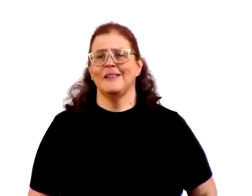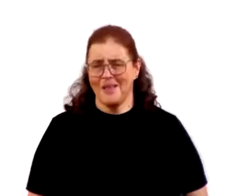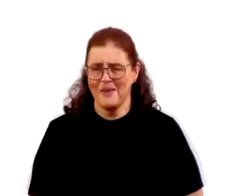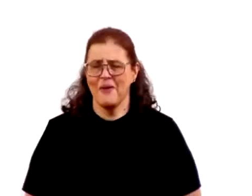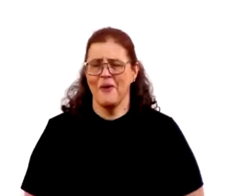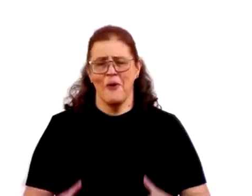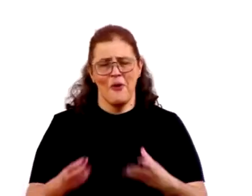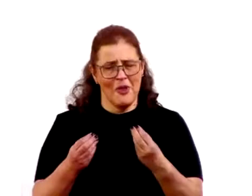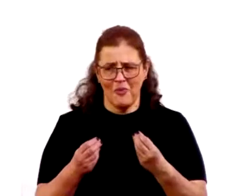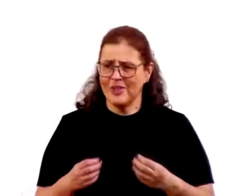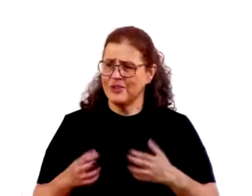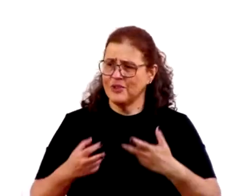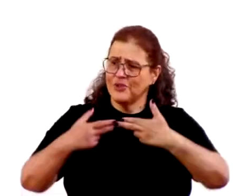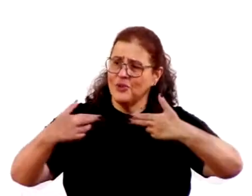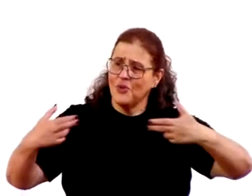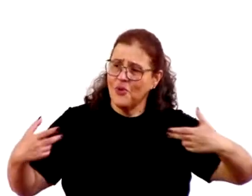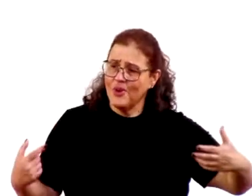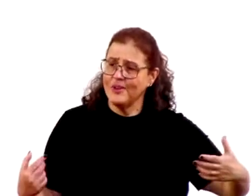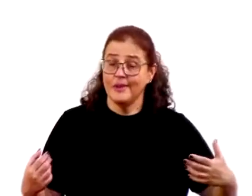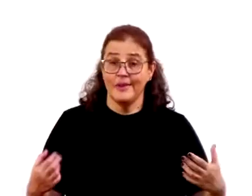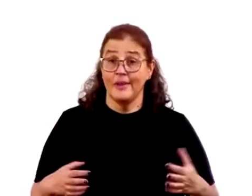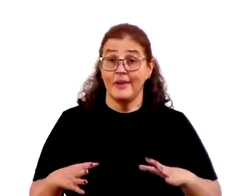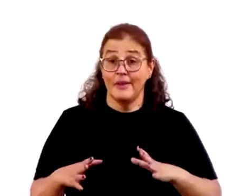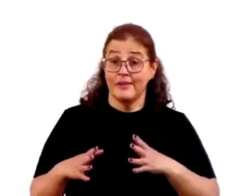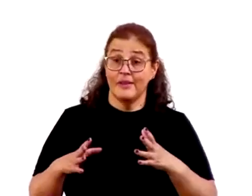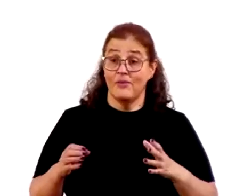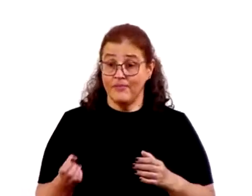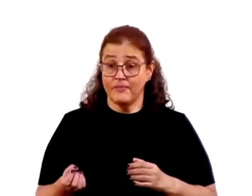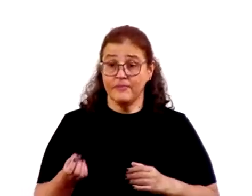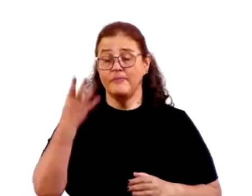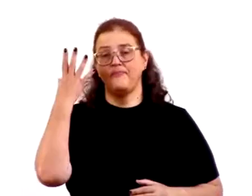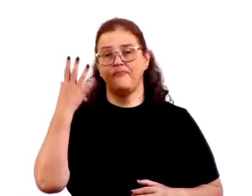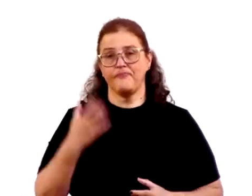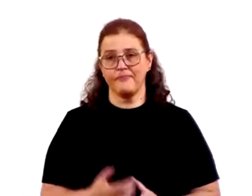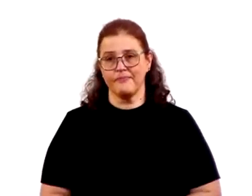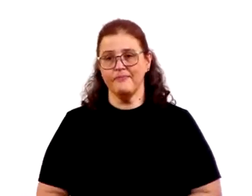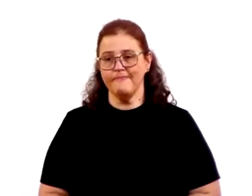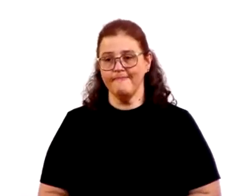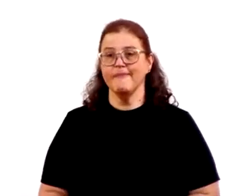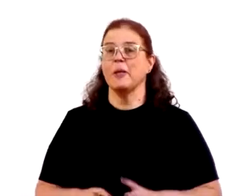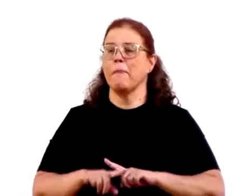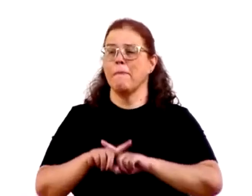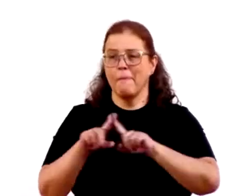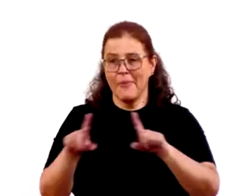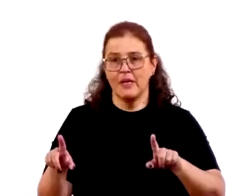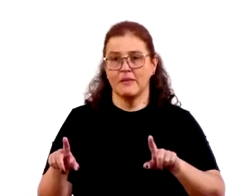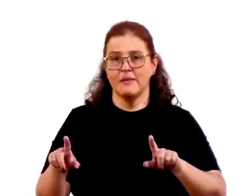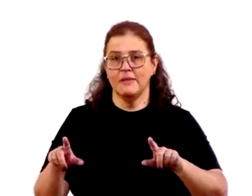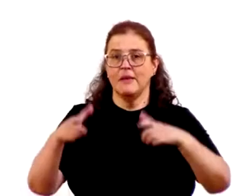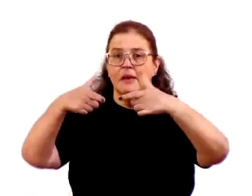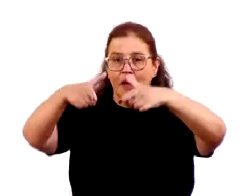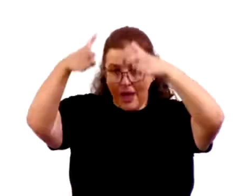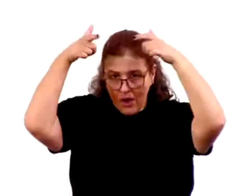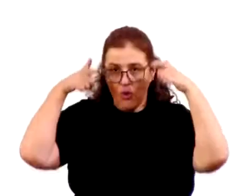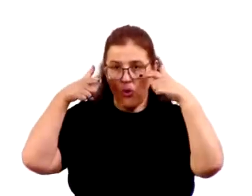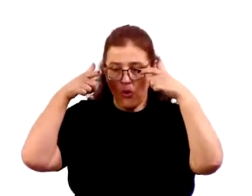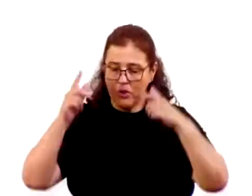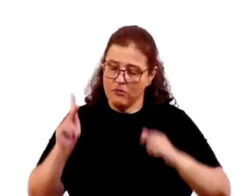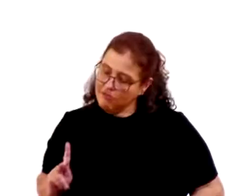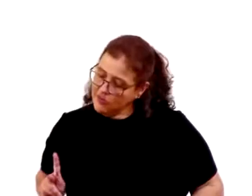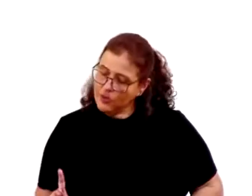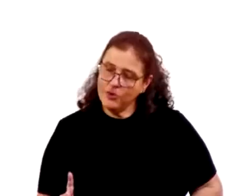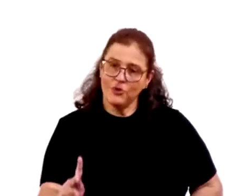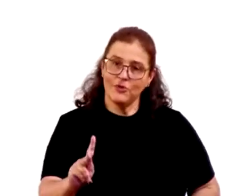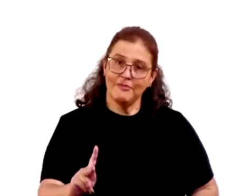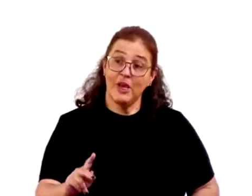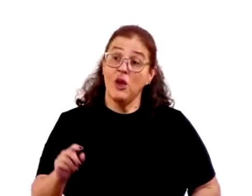galaxiais, e a coroa permanece sobre tudo. Se as crianças compreenderem a